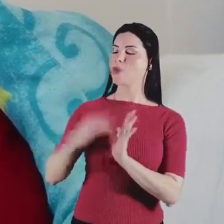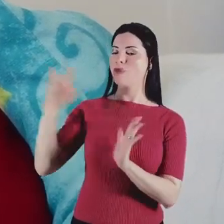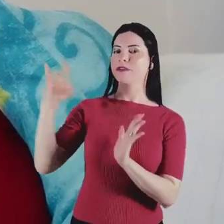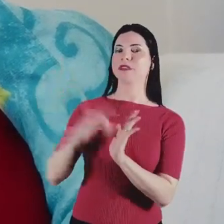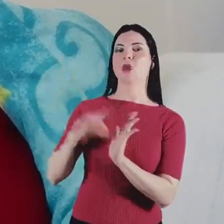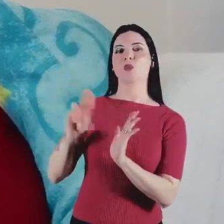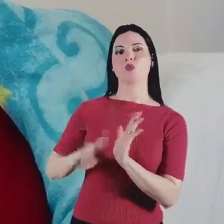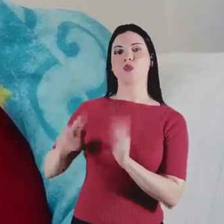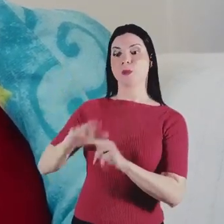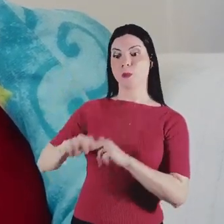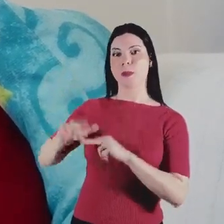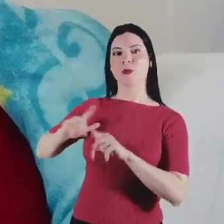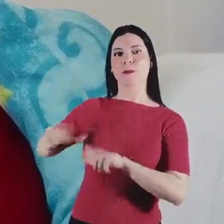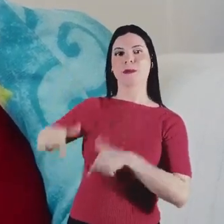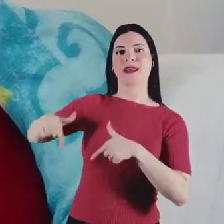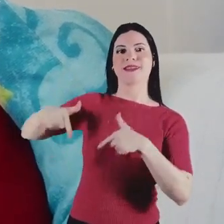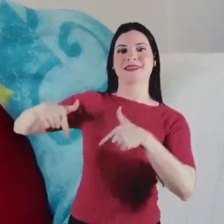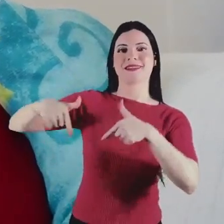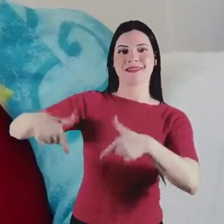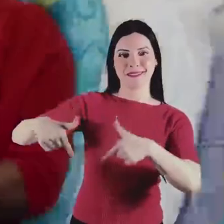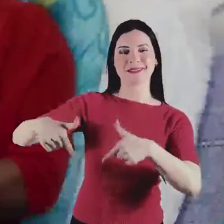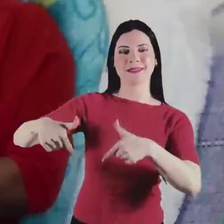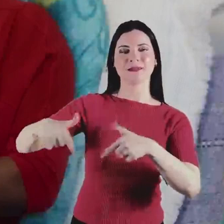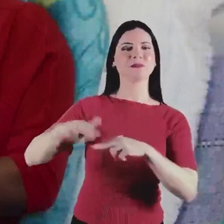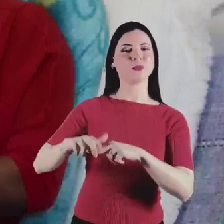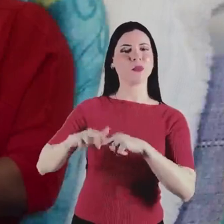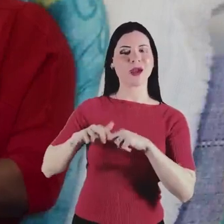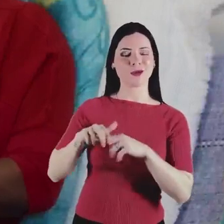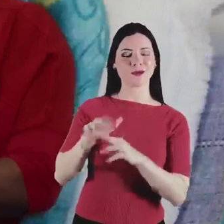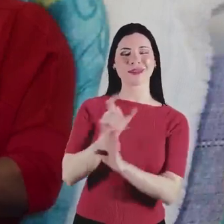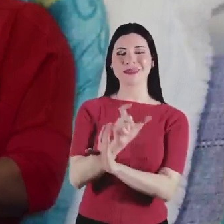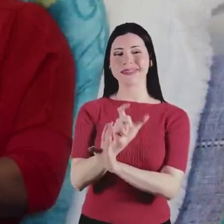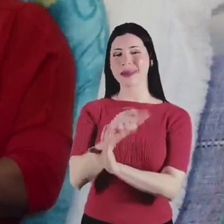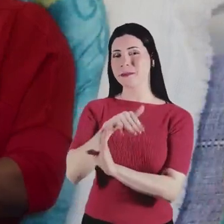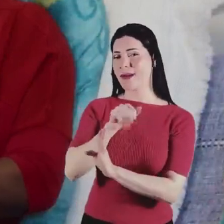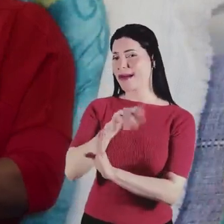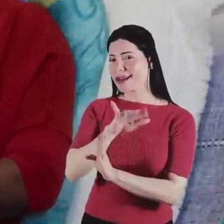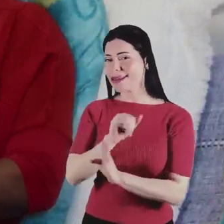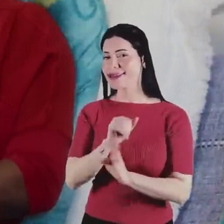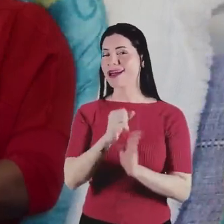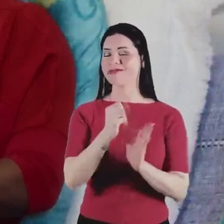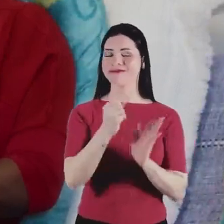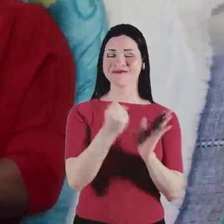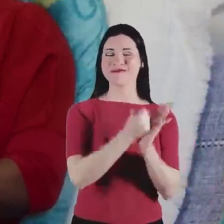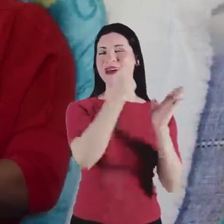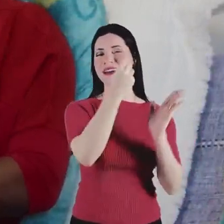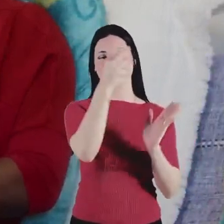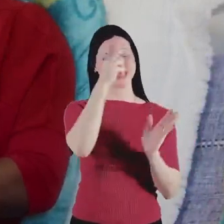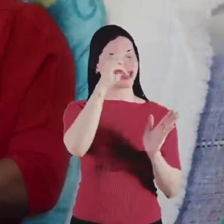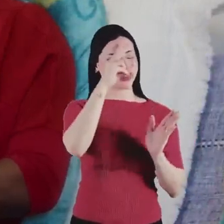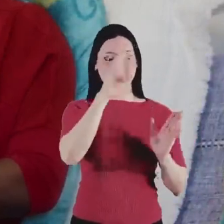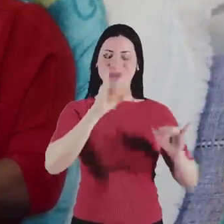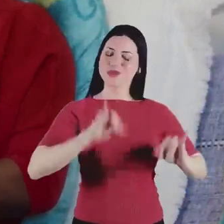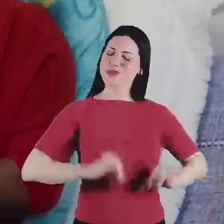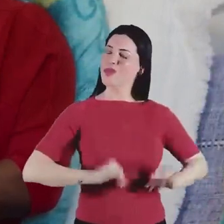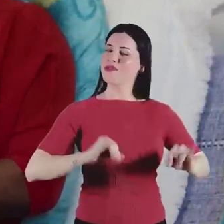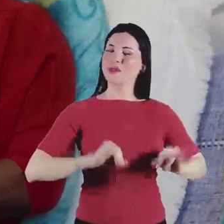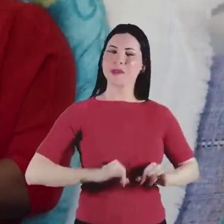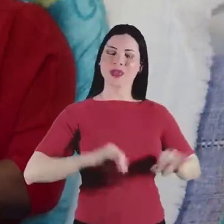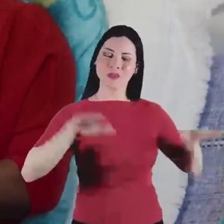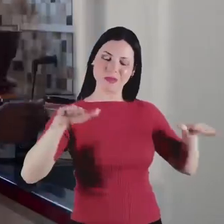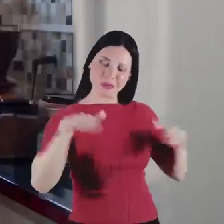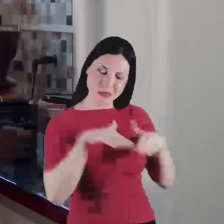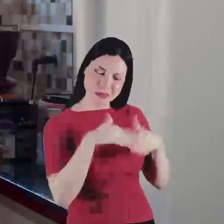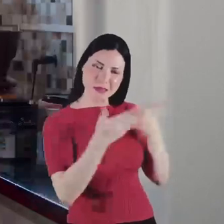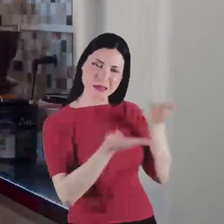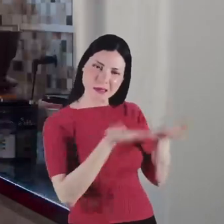partir da minha militância, por conta que Maria é muito histórico de sofrimento e